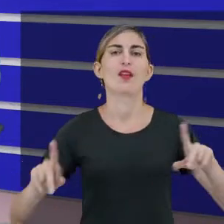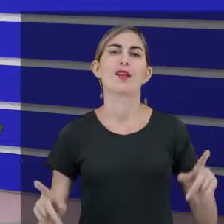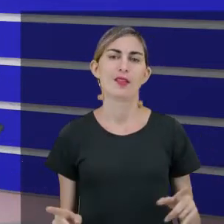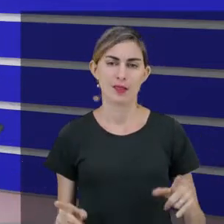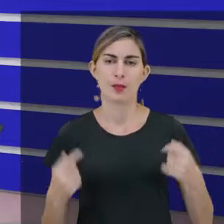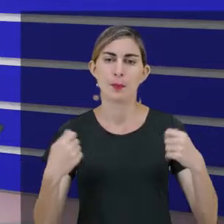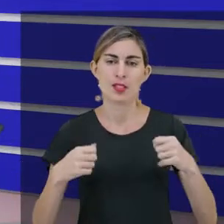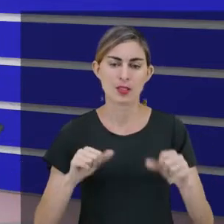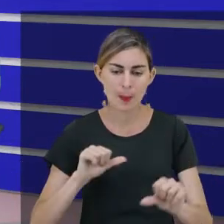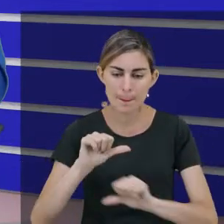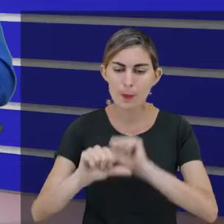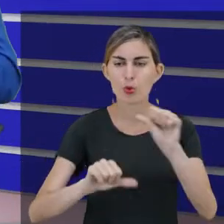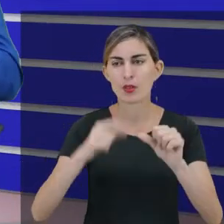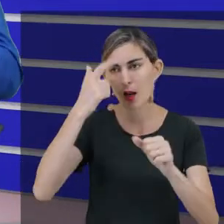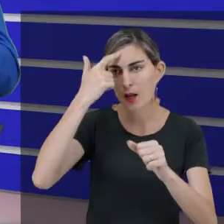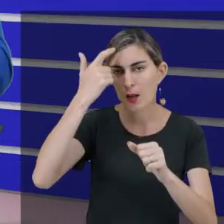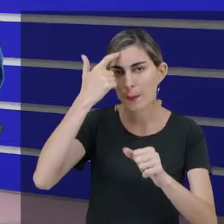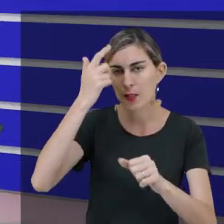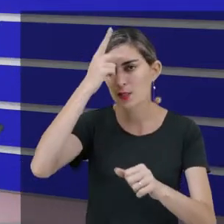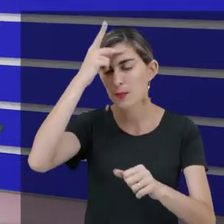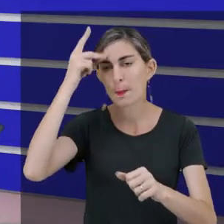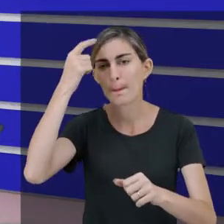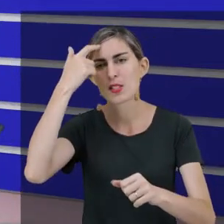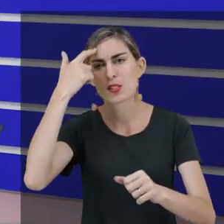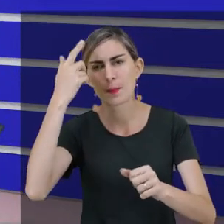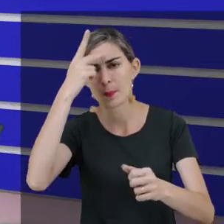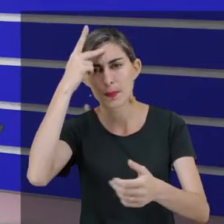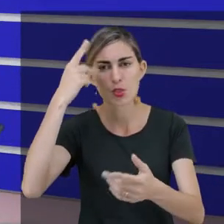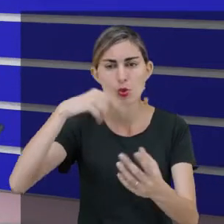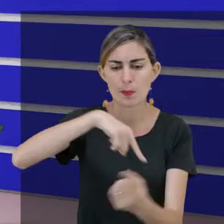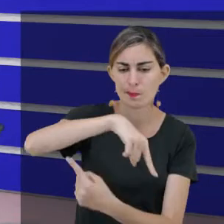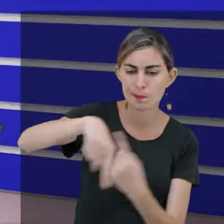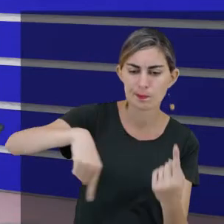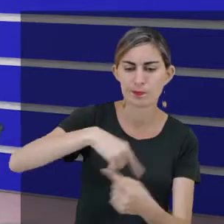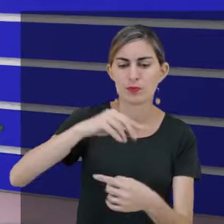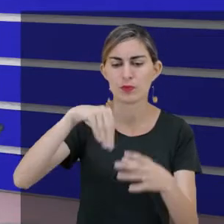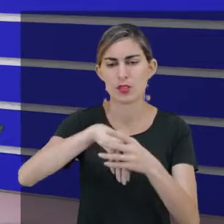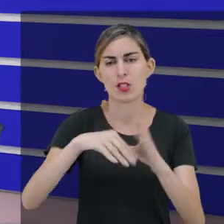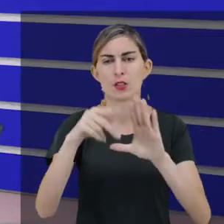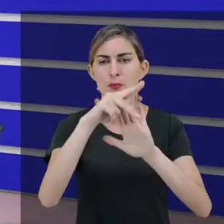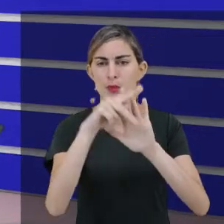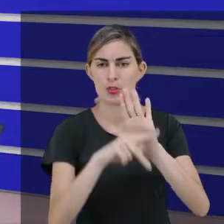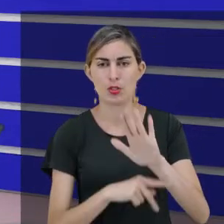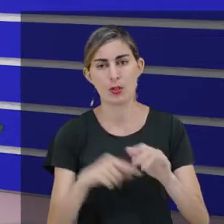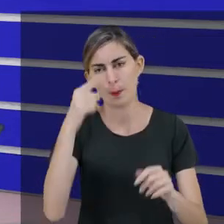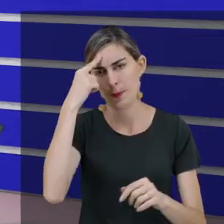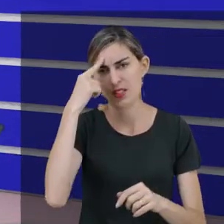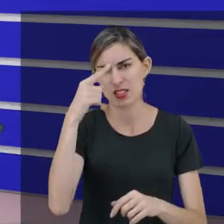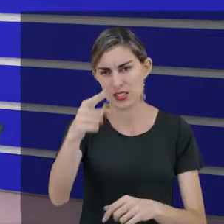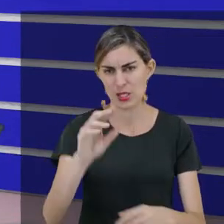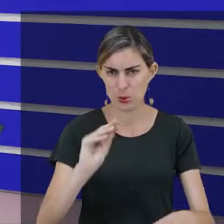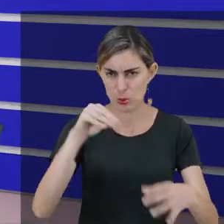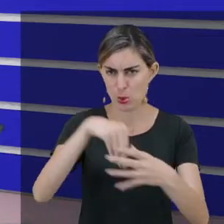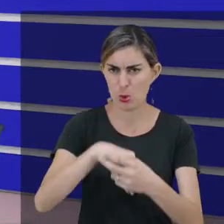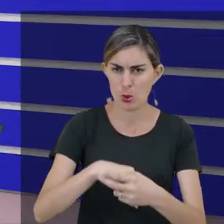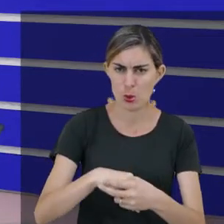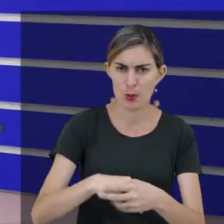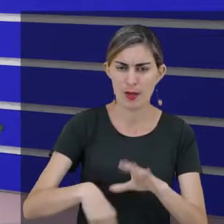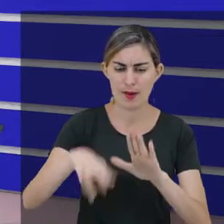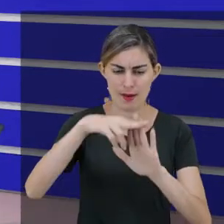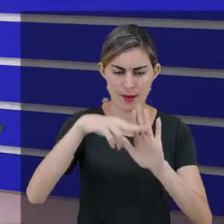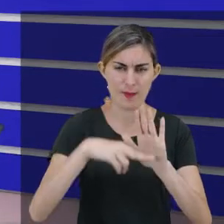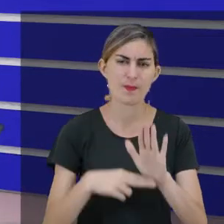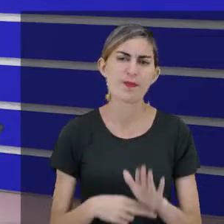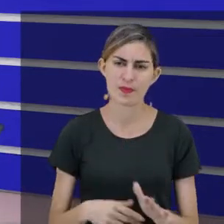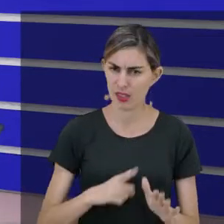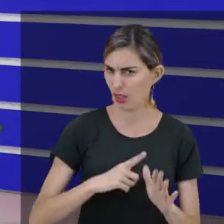que eu mude a cabeça das pessoas, que as pessoas se envolvam naquele projeto. Se você está pensando, estudante, em implementar requisitos, a gente